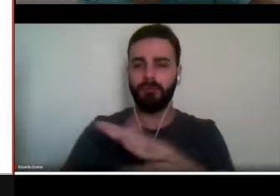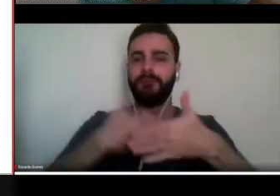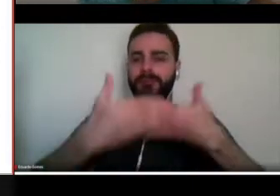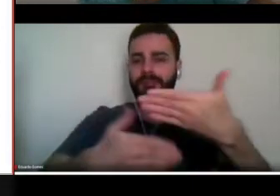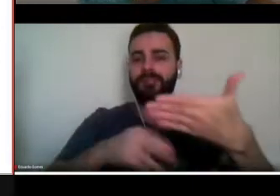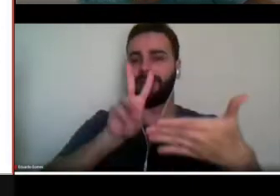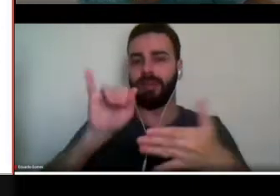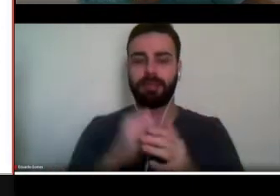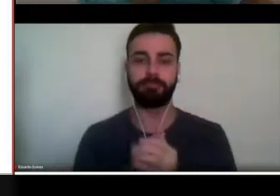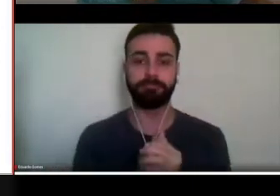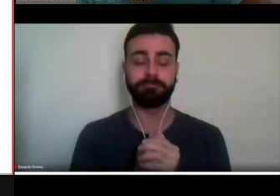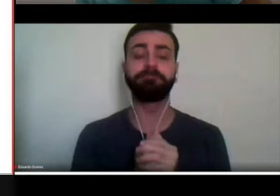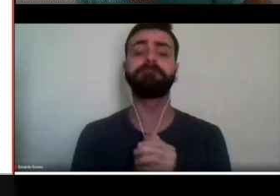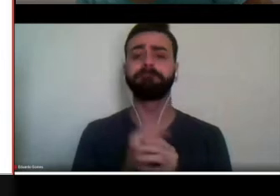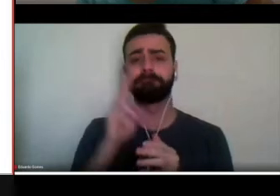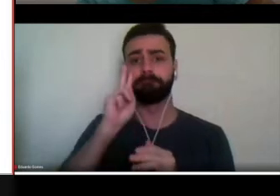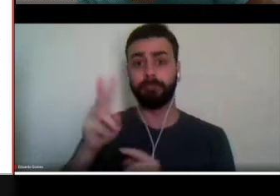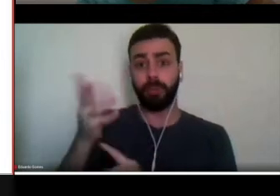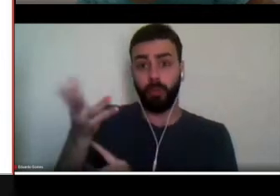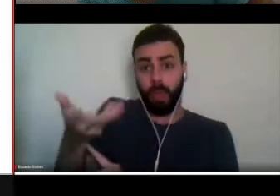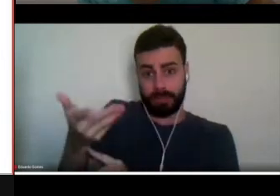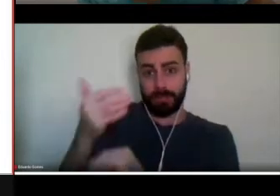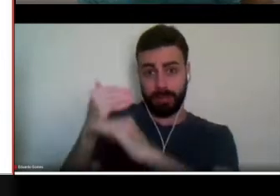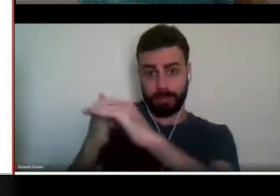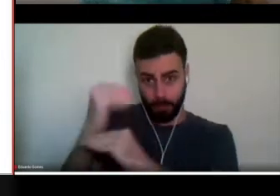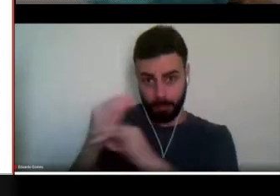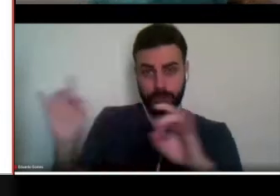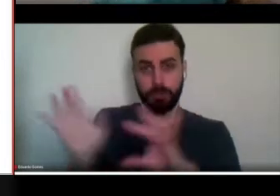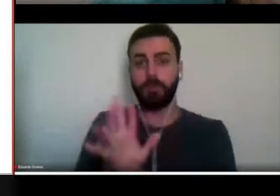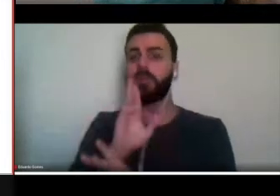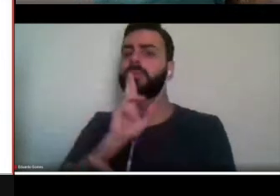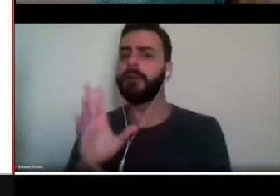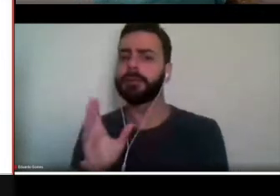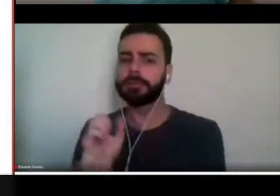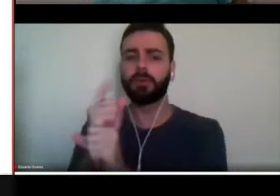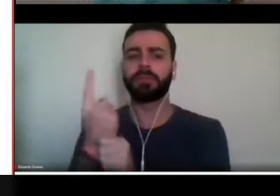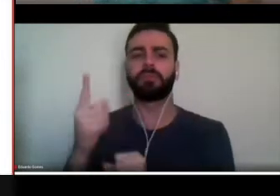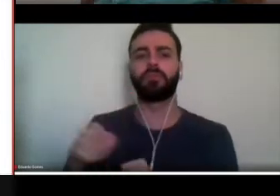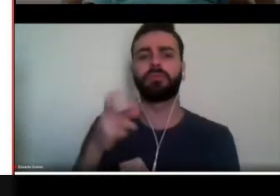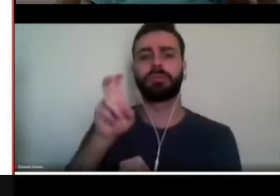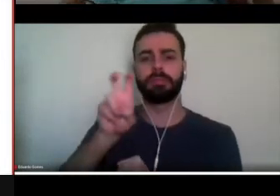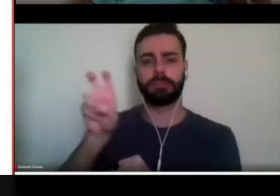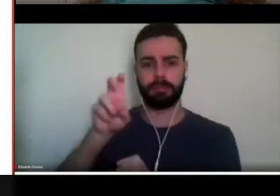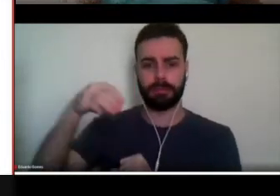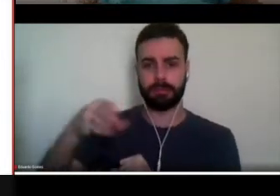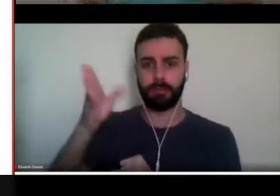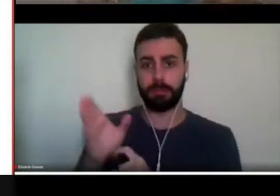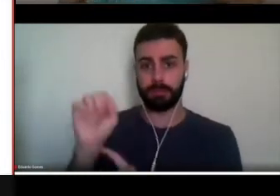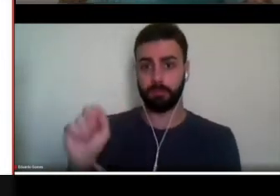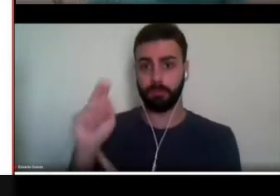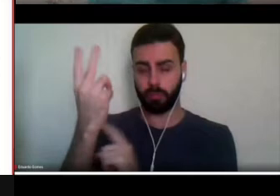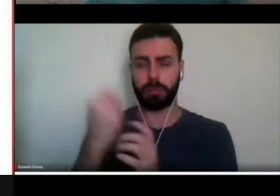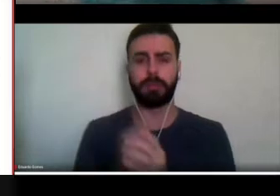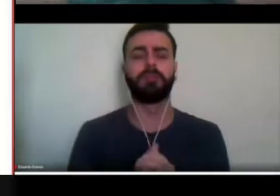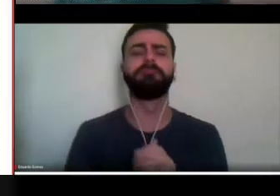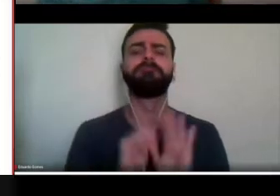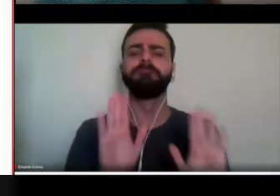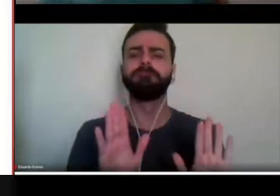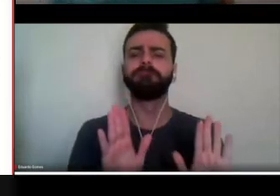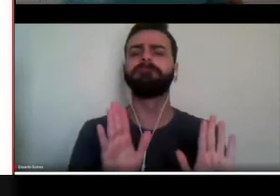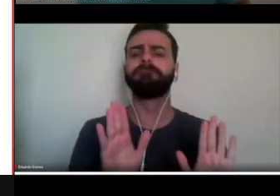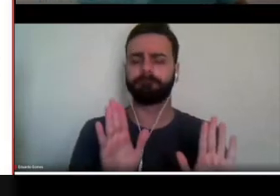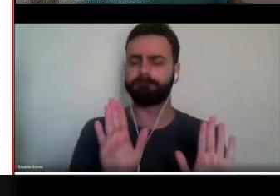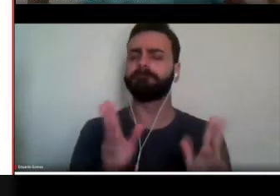média é 1,55 metros por segundo ao quadrado. Então, observe que eu defino uma